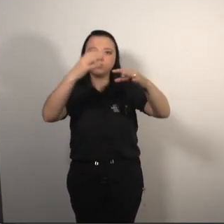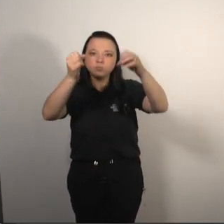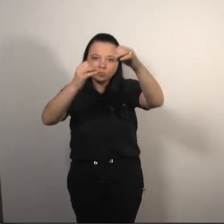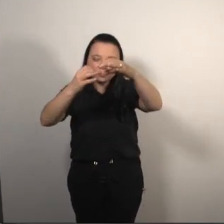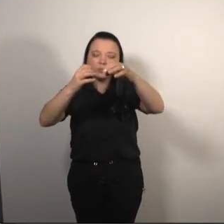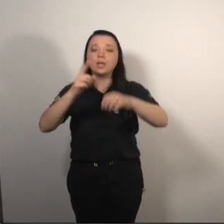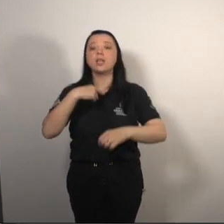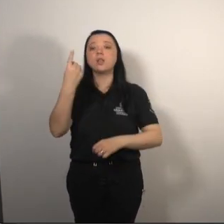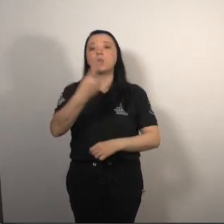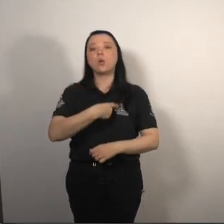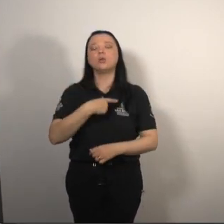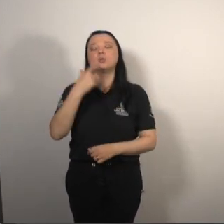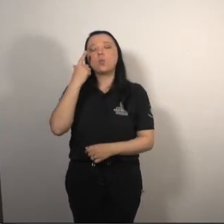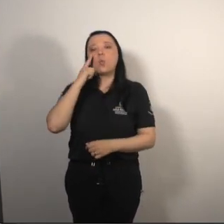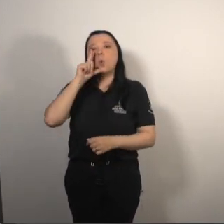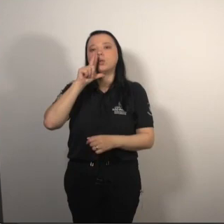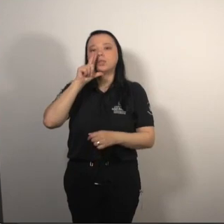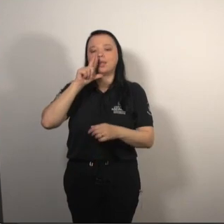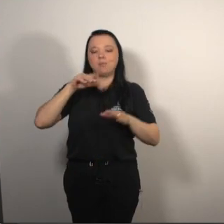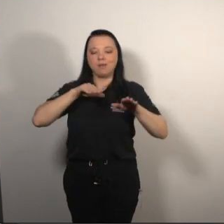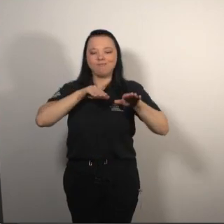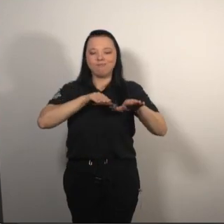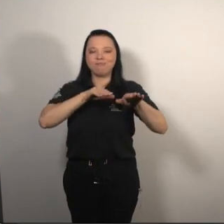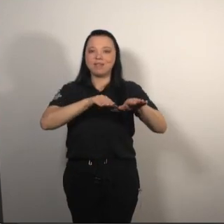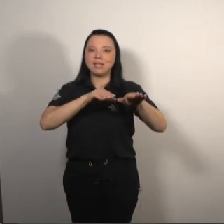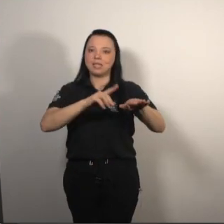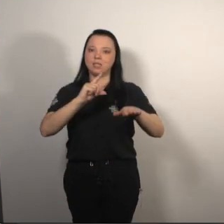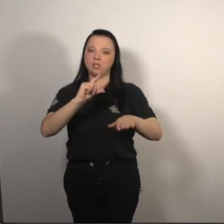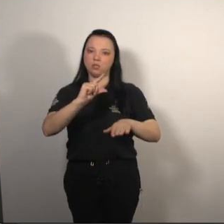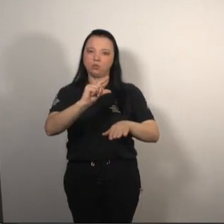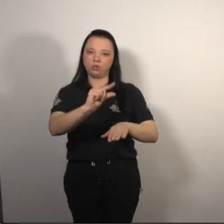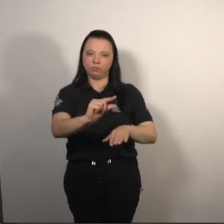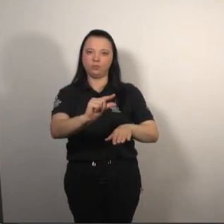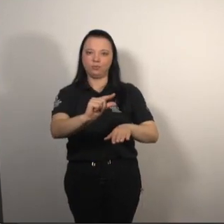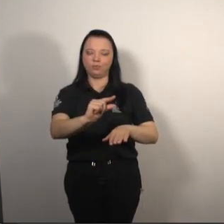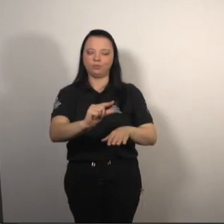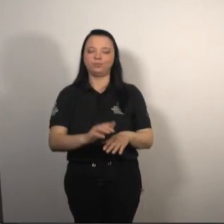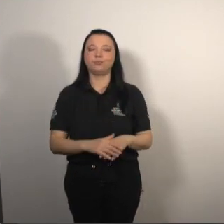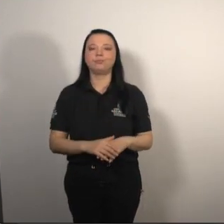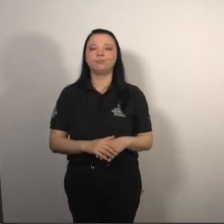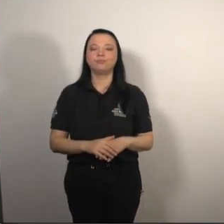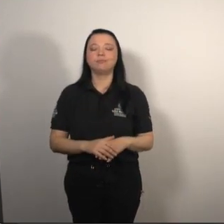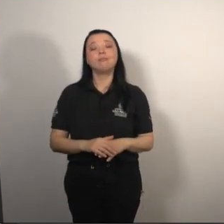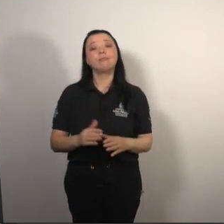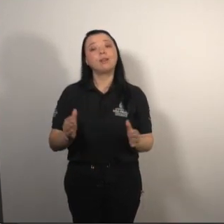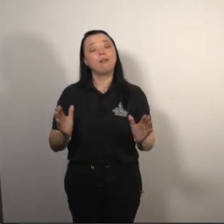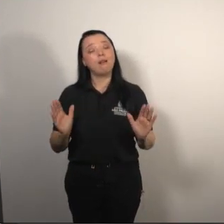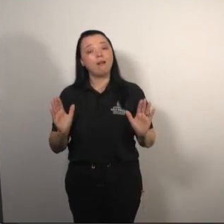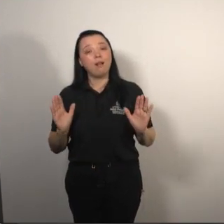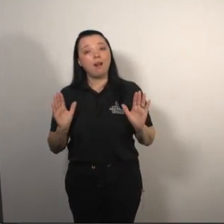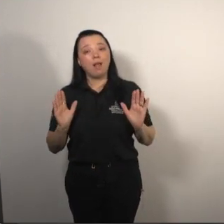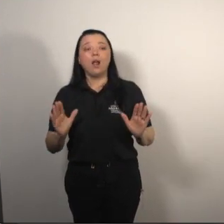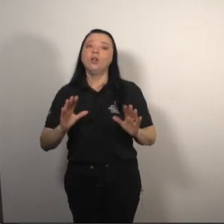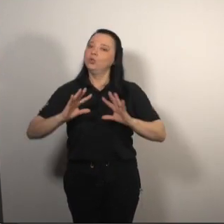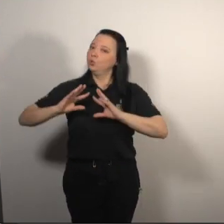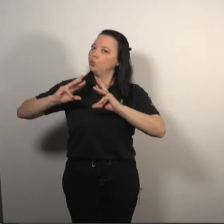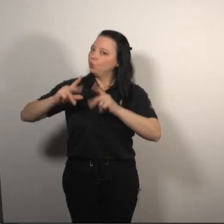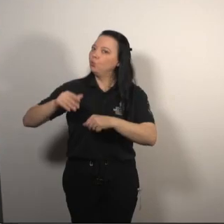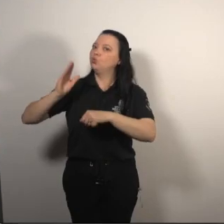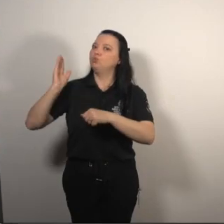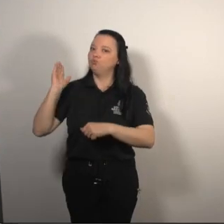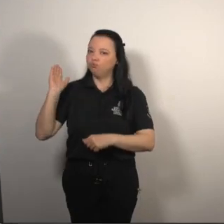ao máximo o transtorno no trânsito da cidade. Evidentemente, todo mundo já fez reforma em casa, sabe